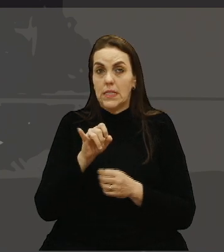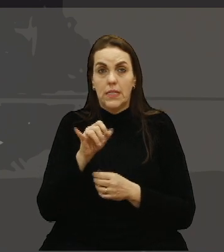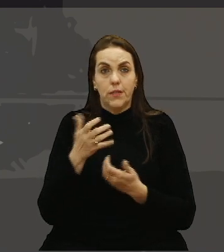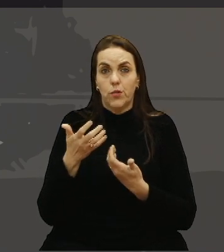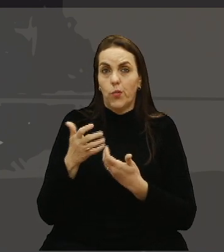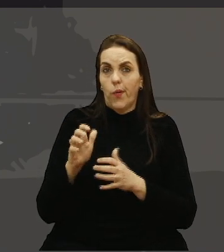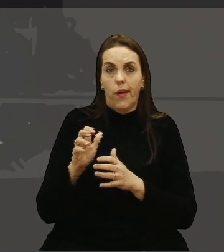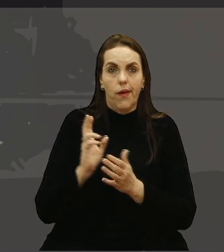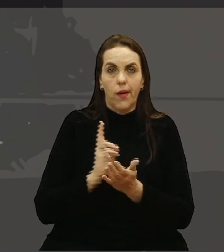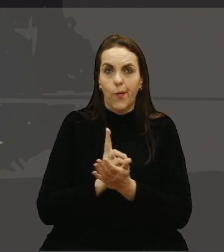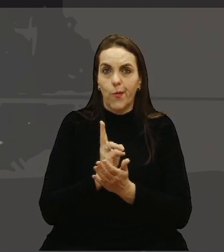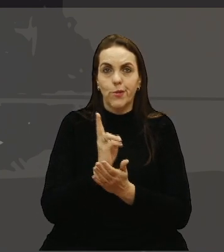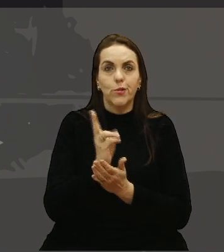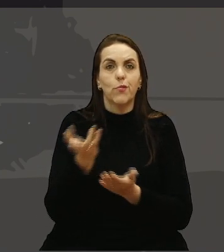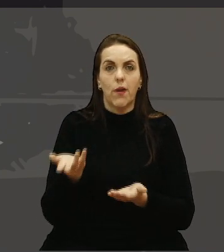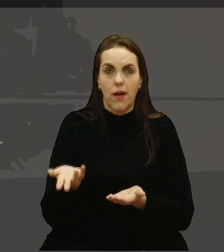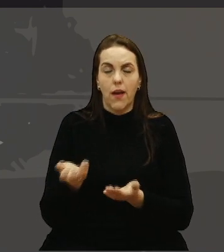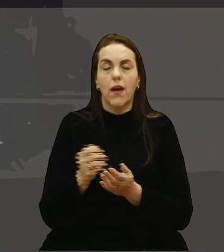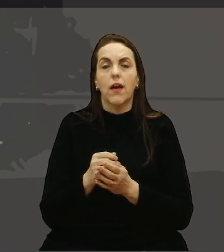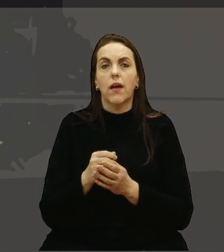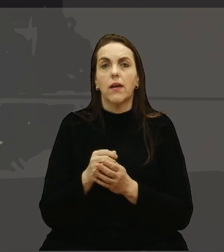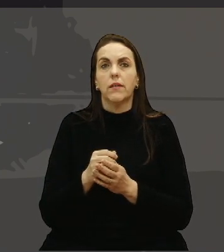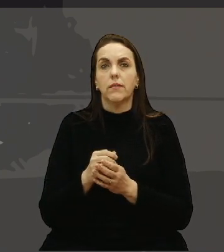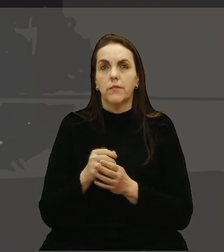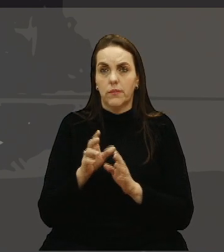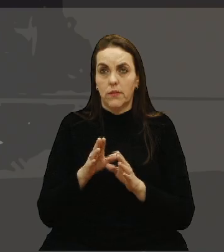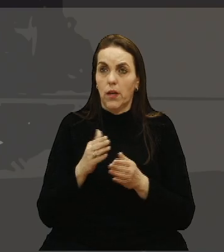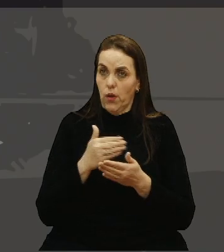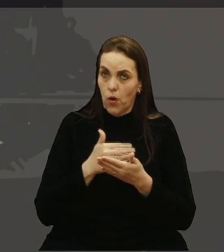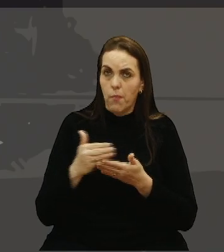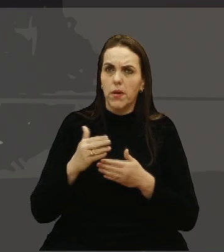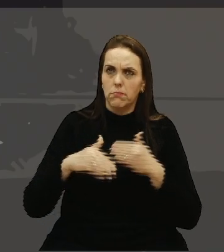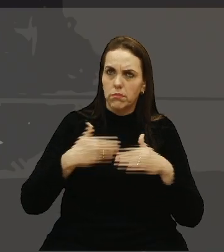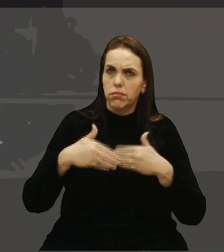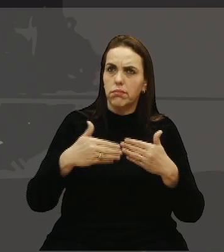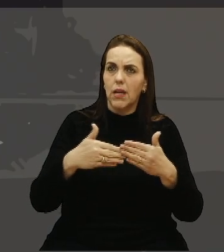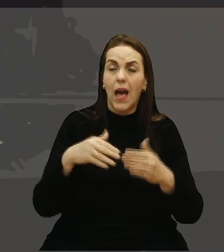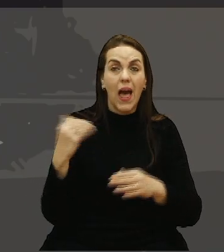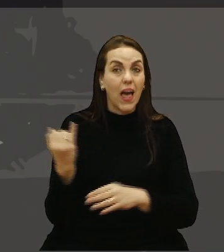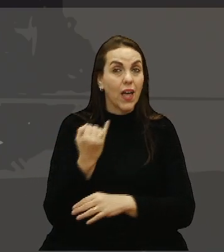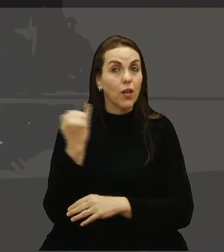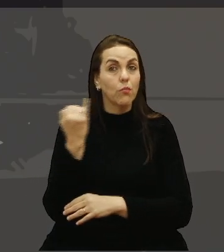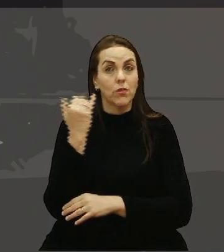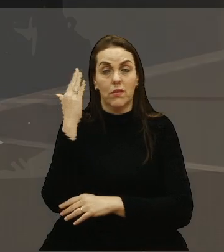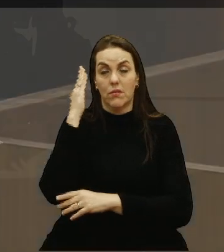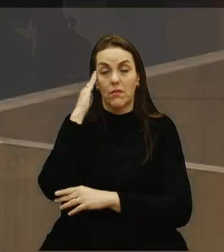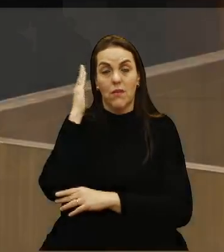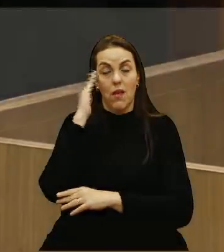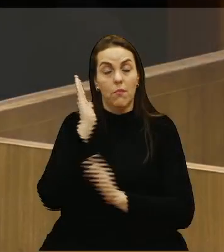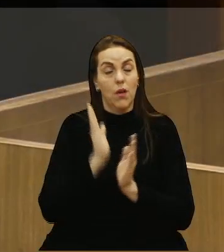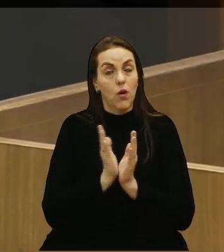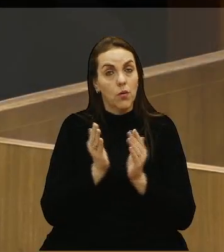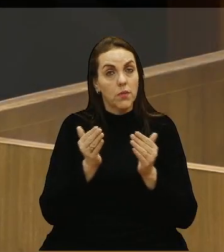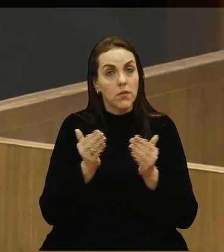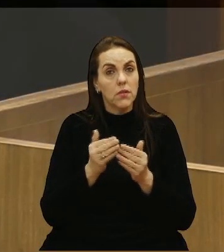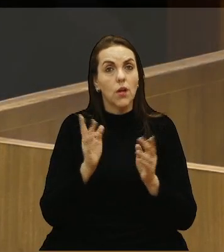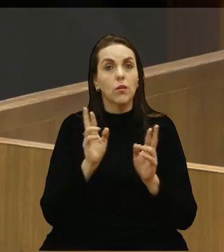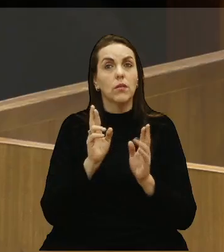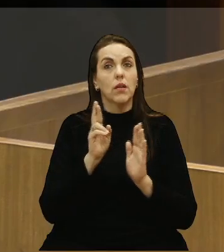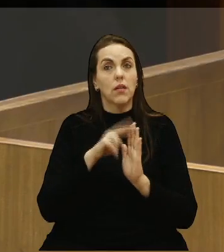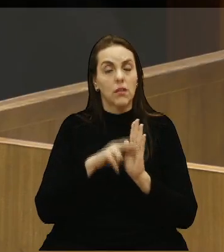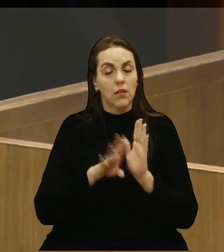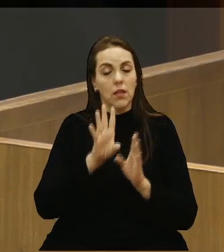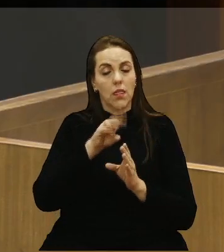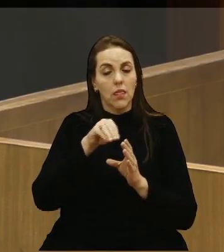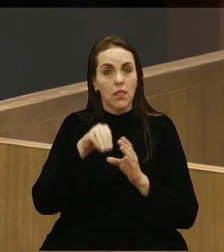querem continuar conosco, né, nessa caminhada que iniciamos. Mas é importante que saibam que a Comissão do Regimento Interno está fazendo um